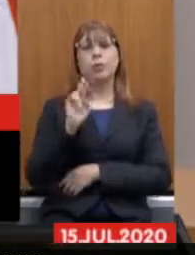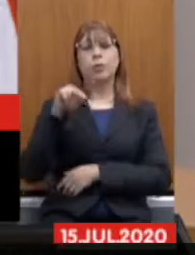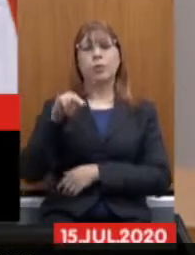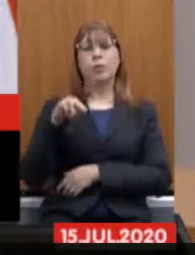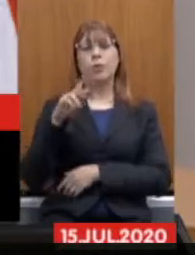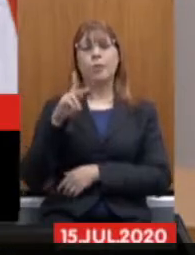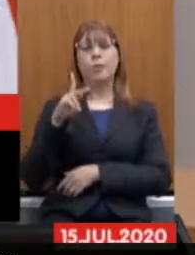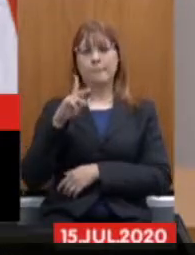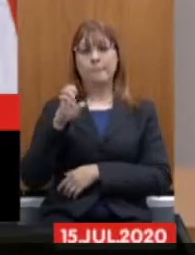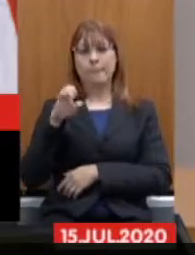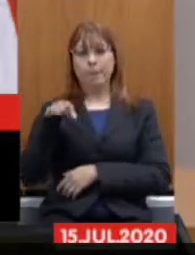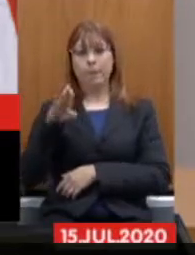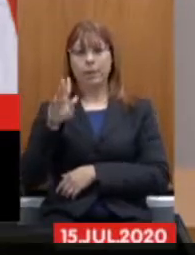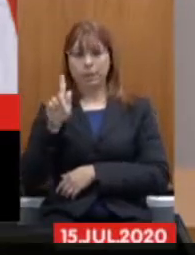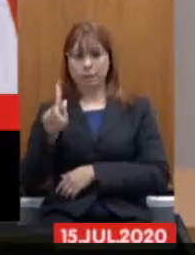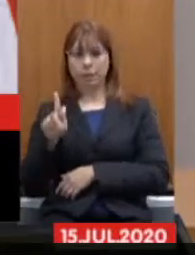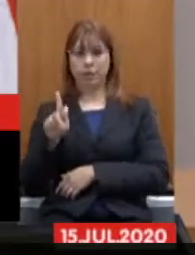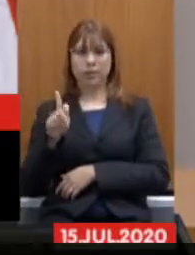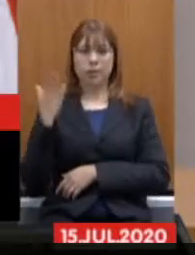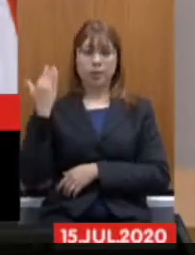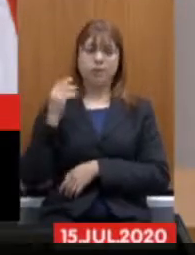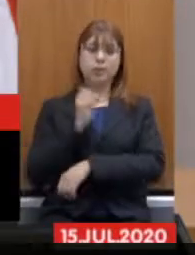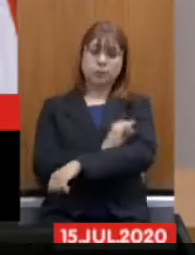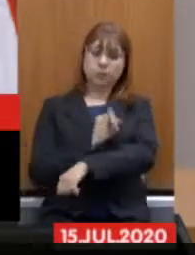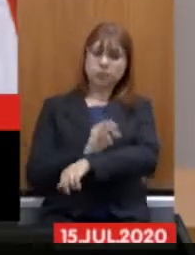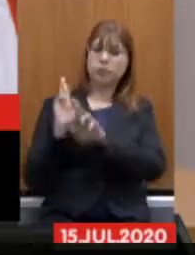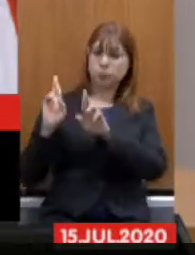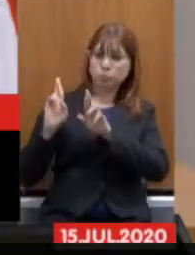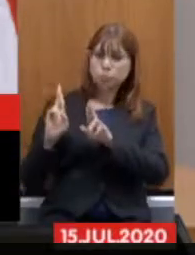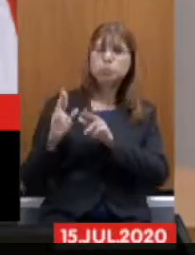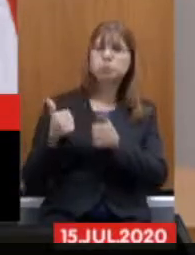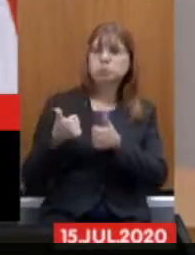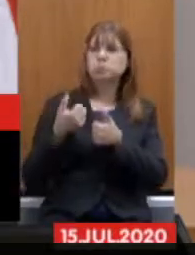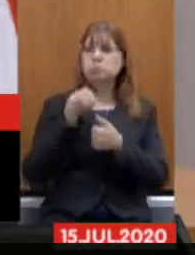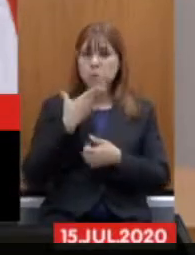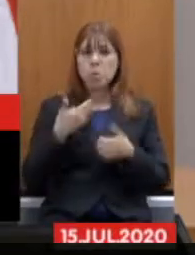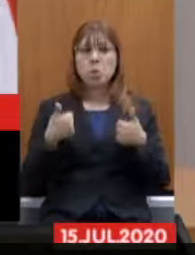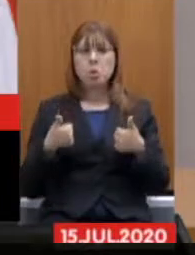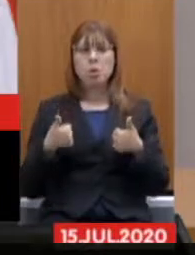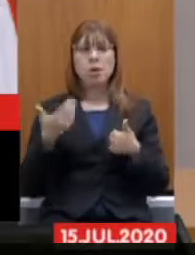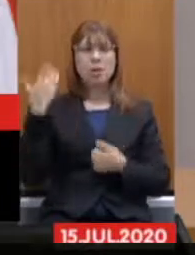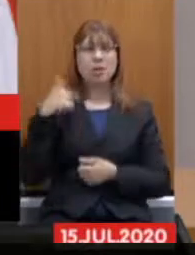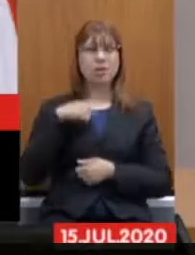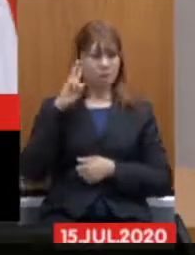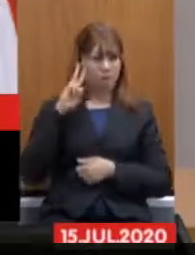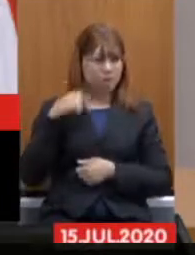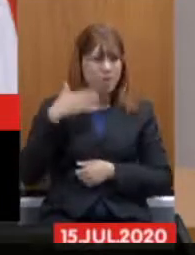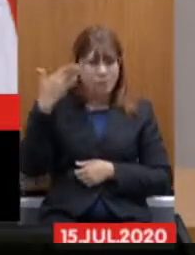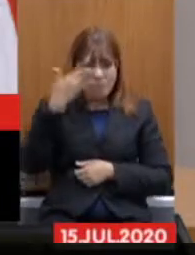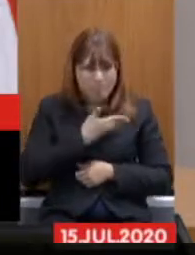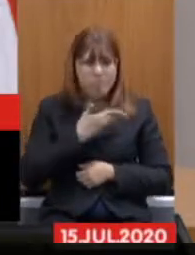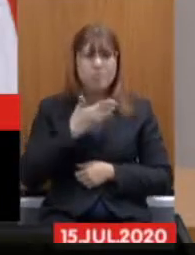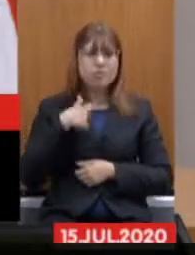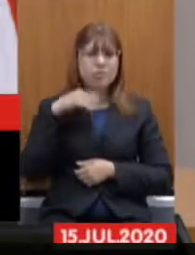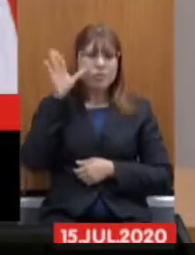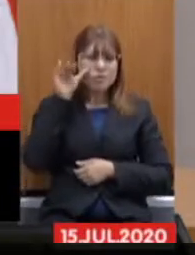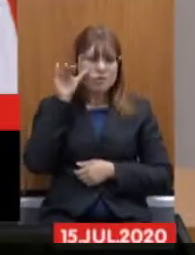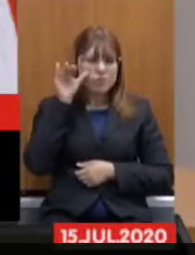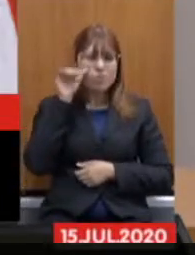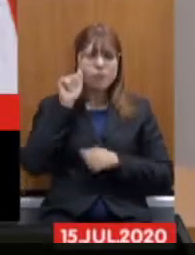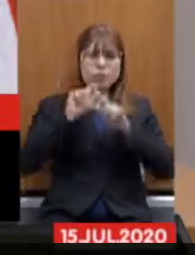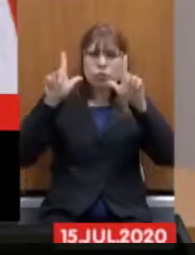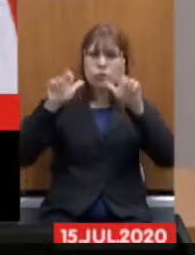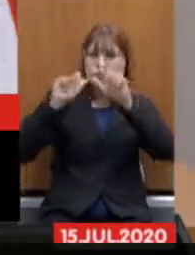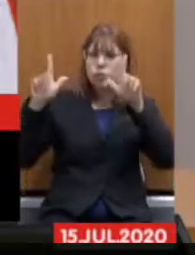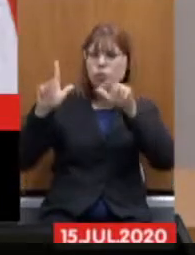gerido pelo ipsemg era saudável e em 2013 eu eu assisti as reportagens